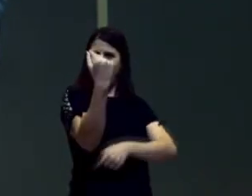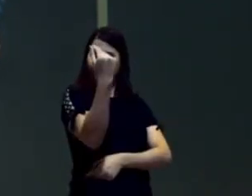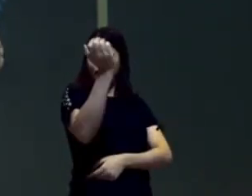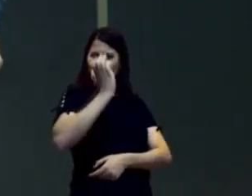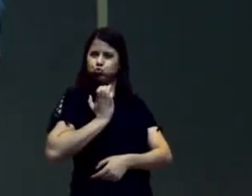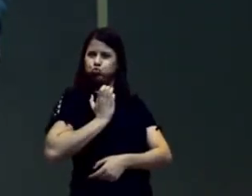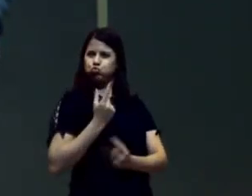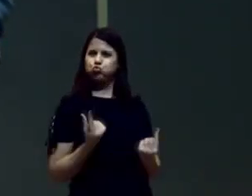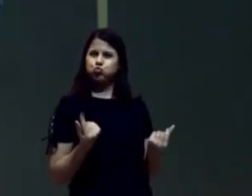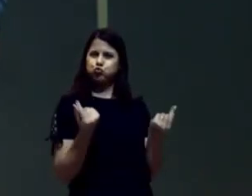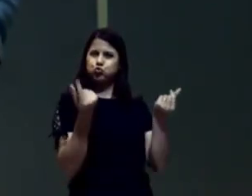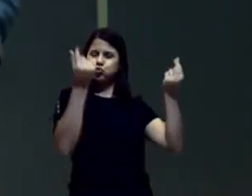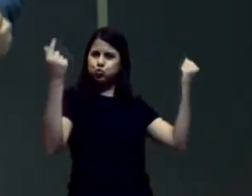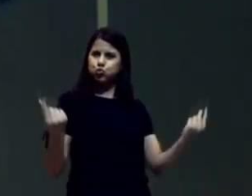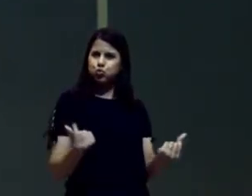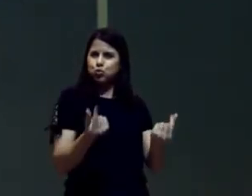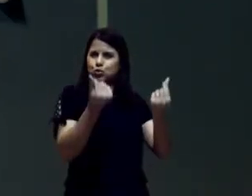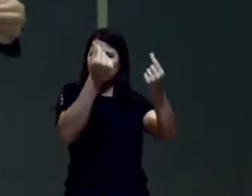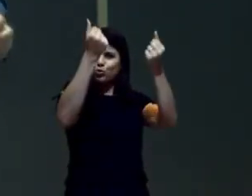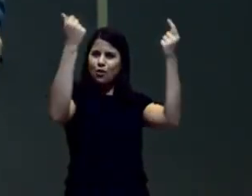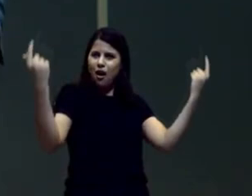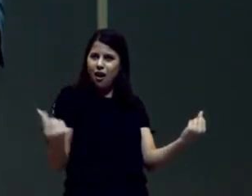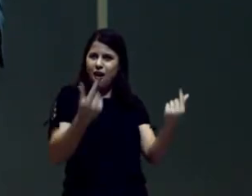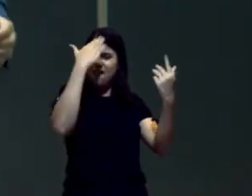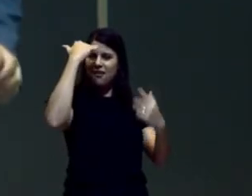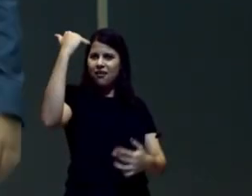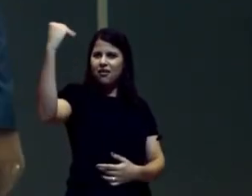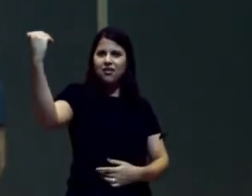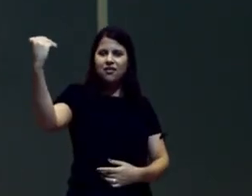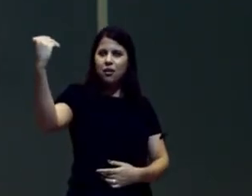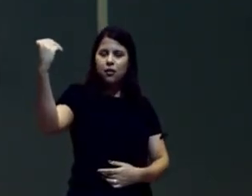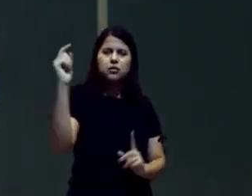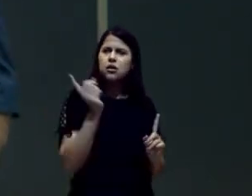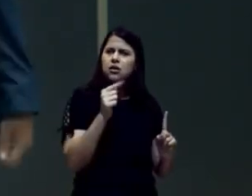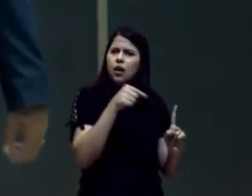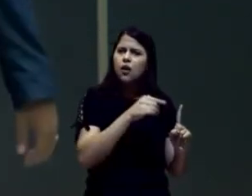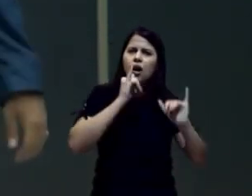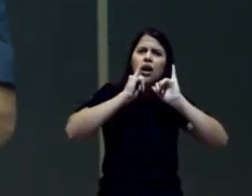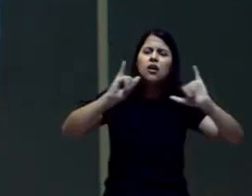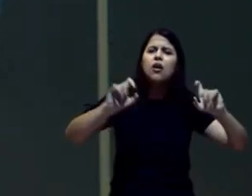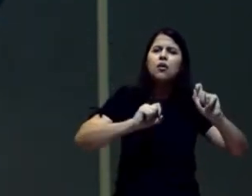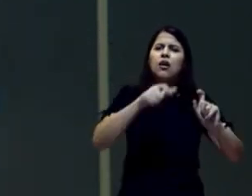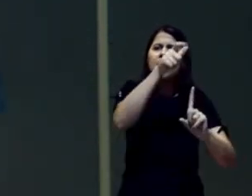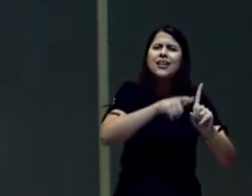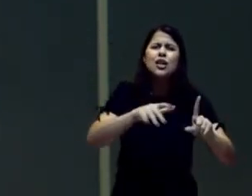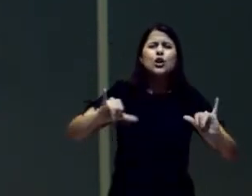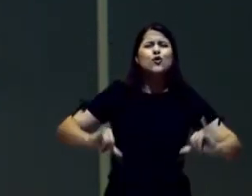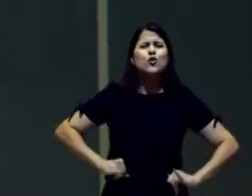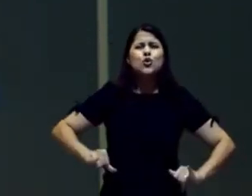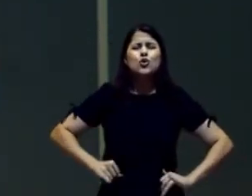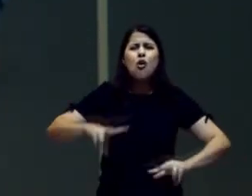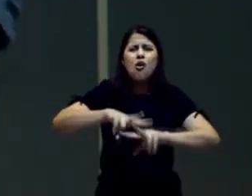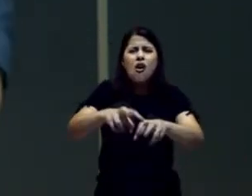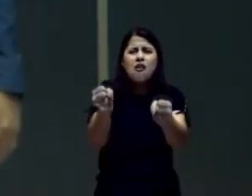milhões de dólares e se tornou um influencer famoso no mundo todo. Quem está dizendo isso é alguém que está sendo preso como